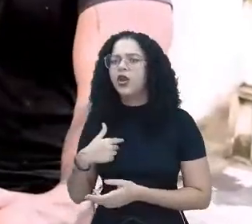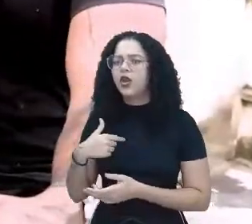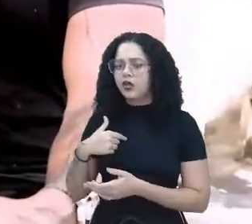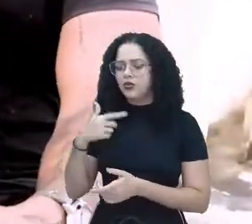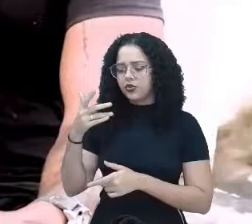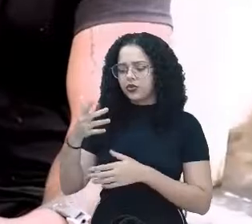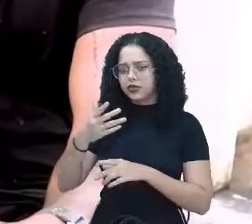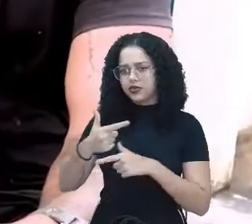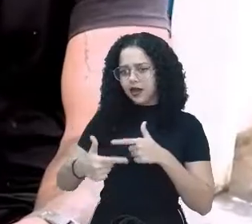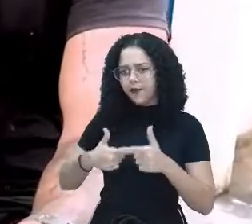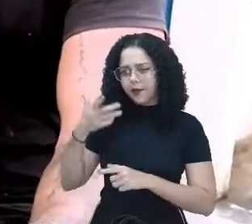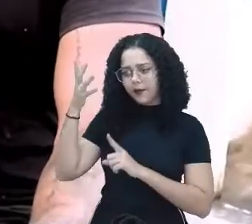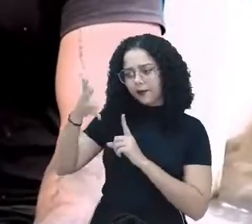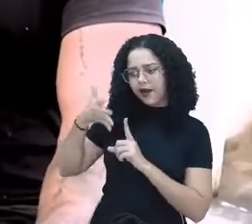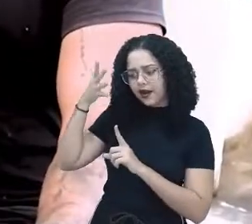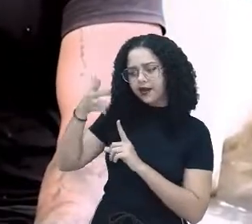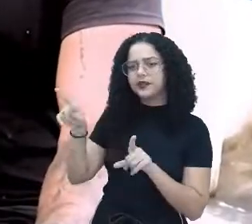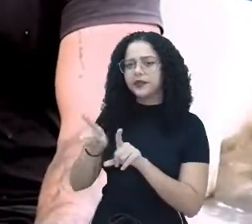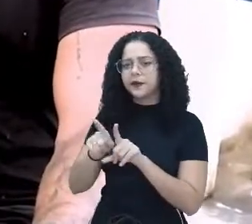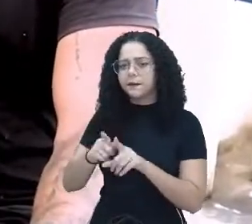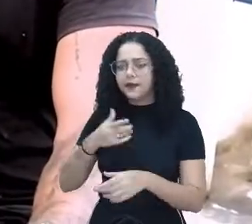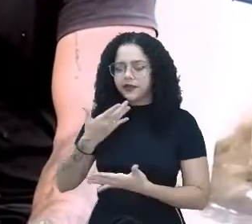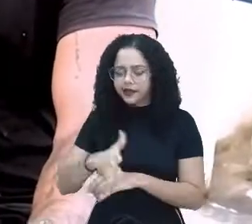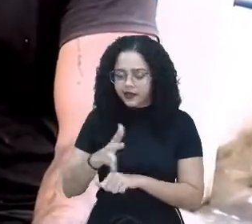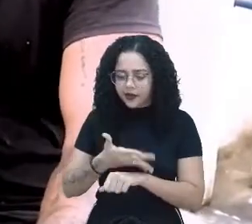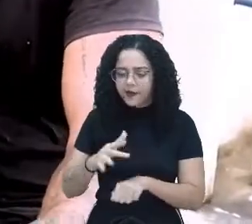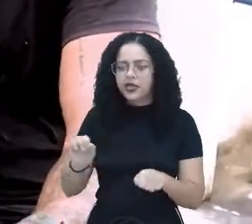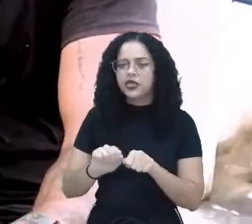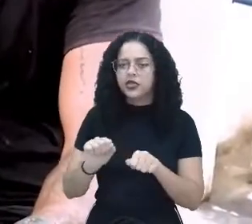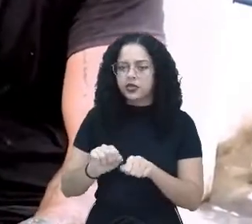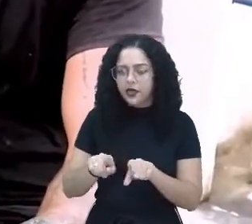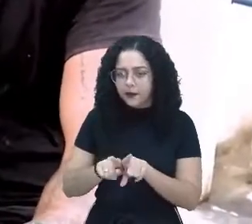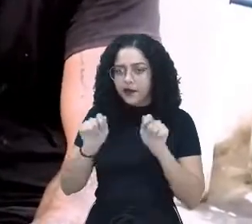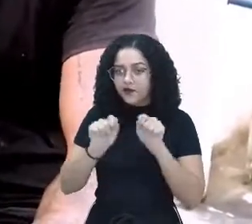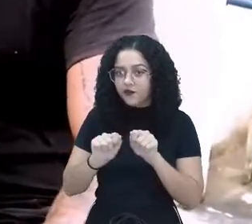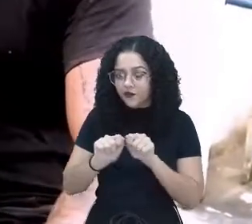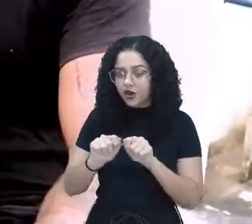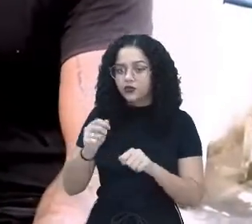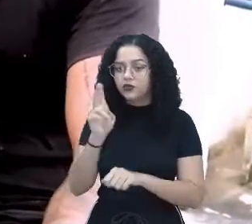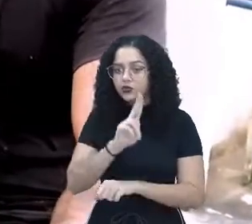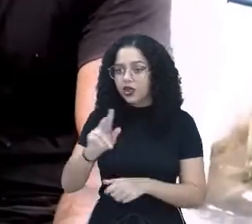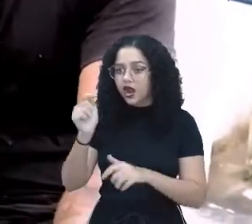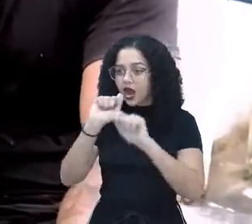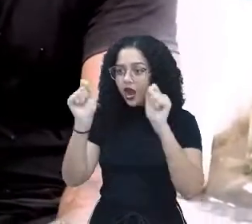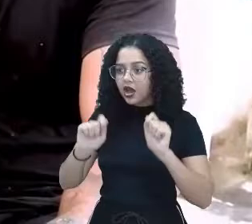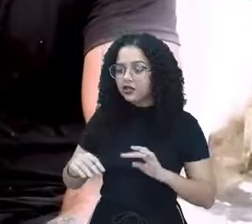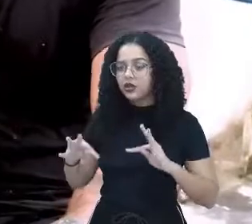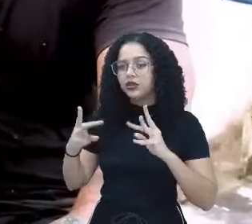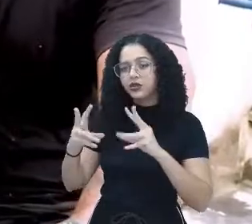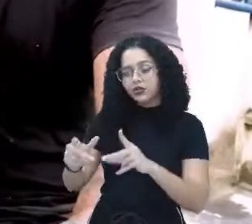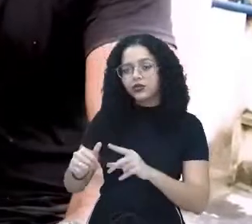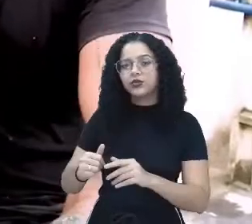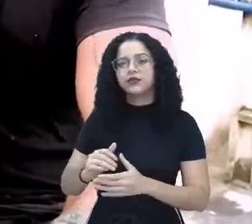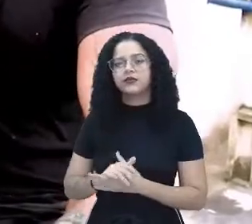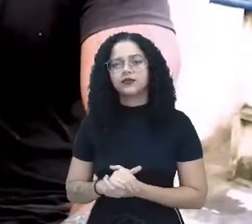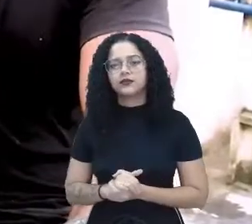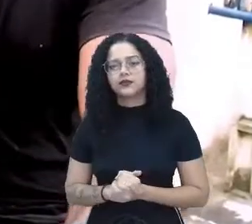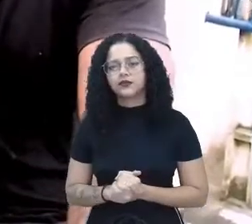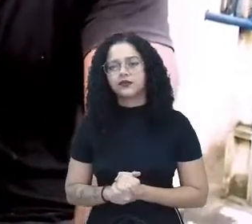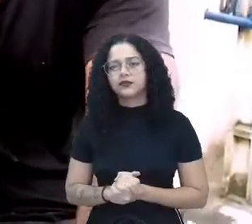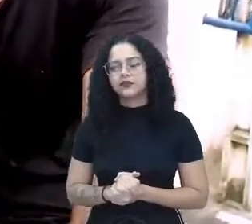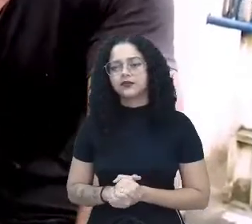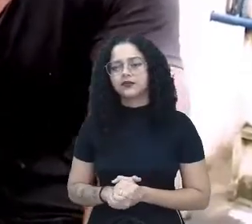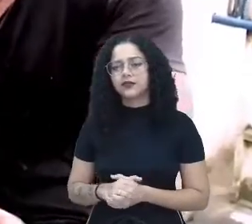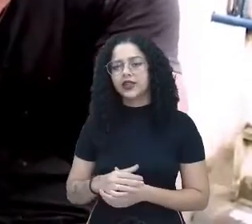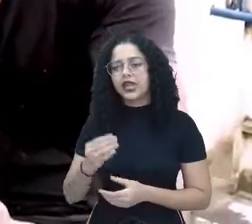palestras também, com treinamentos e faço também a utilização da arte. Então todas elas são veículos para eu tentar colocar